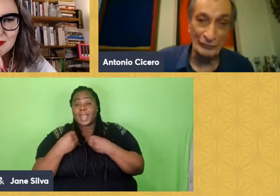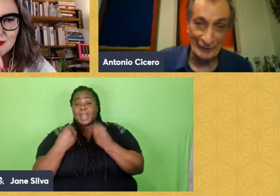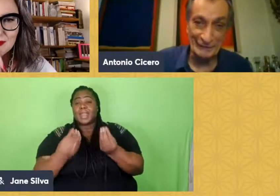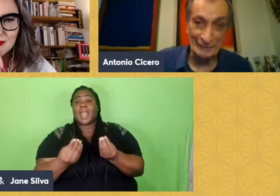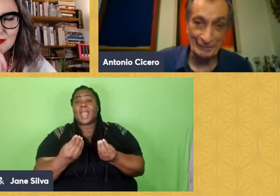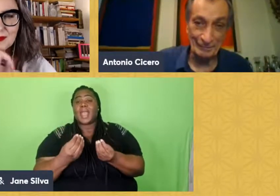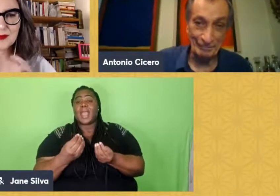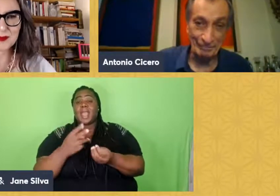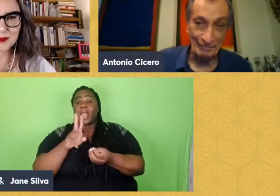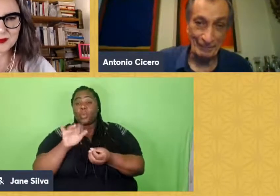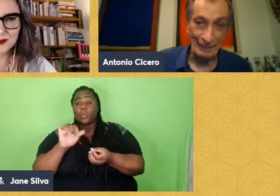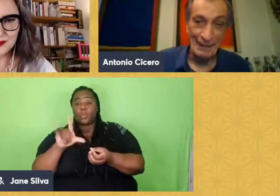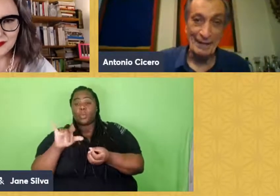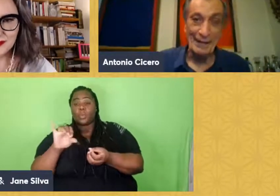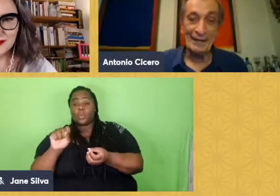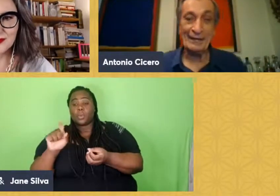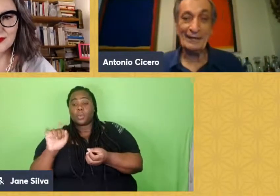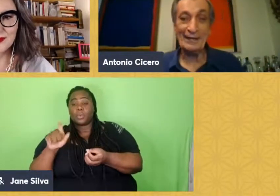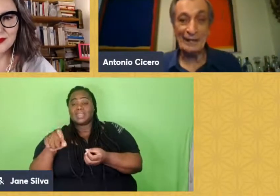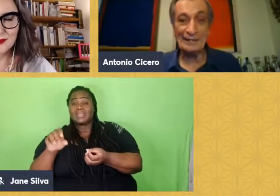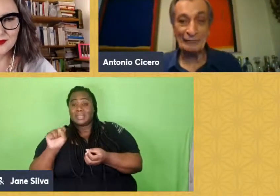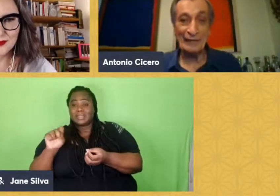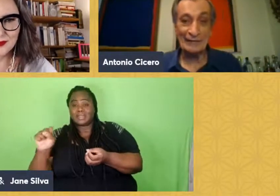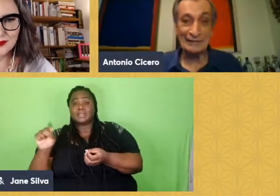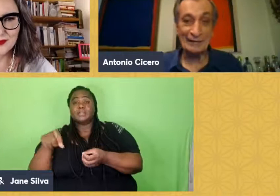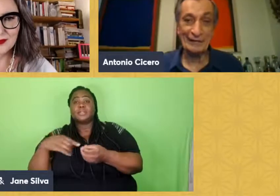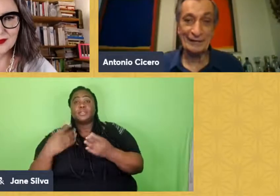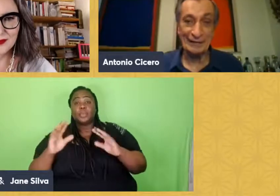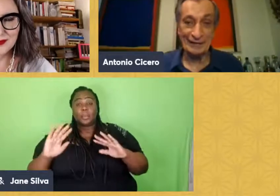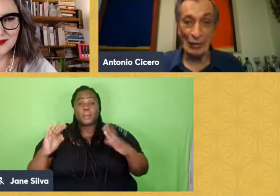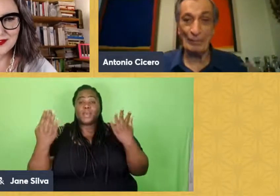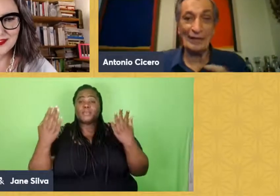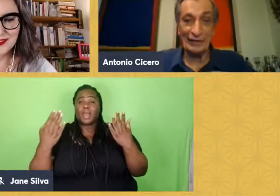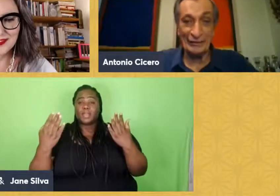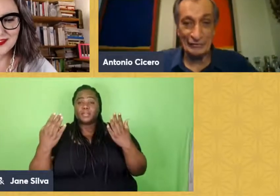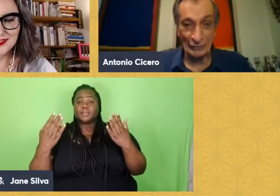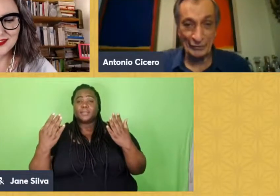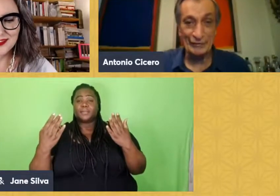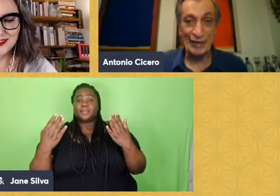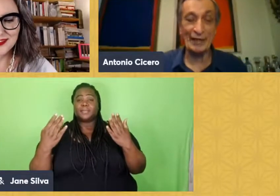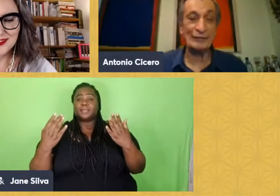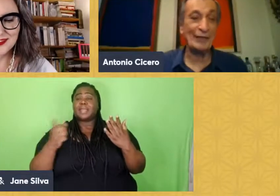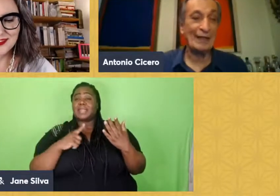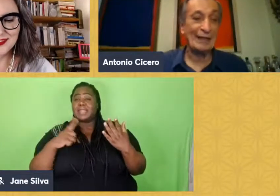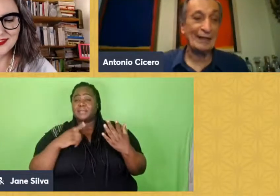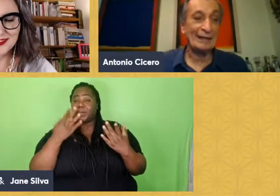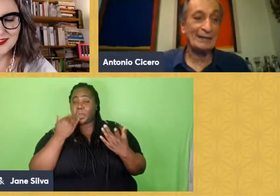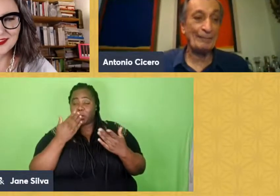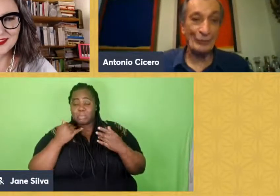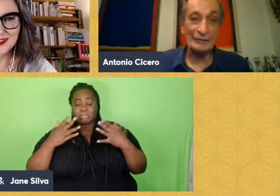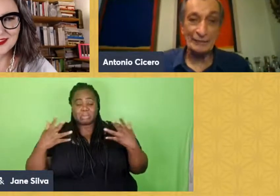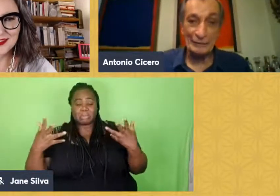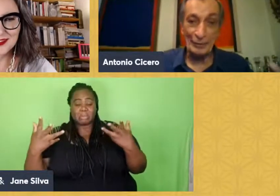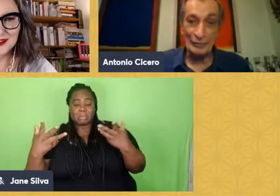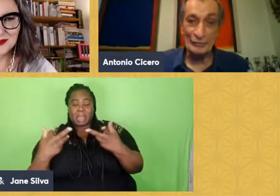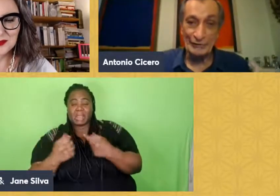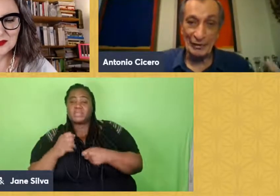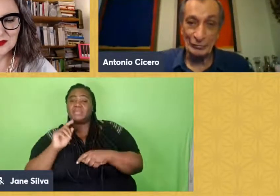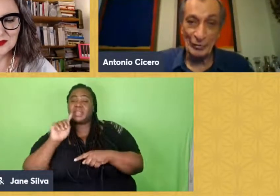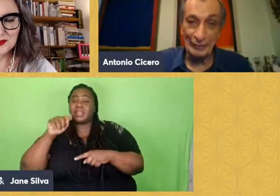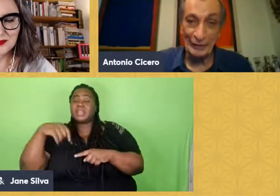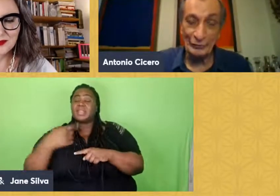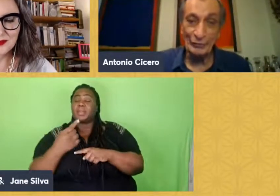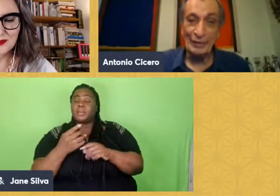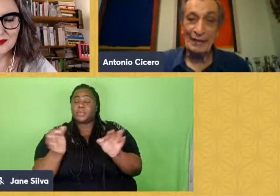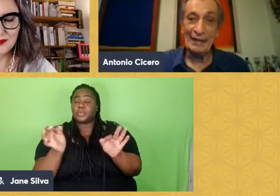uma festa. E nessa festa há um banquete extraordinário, e depois de um